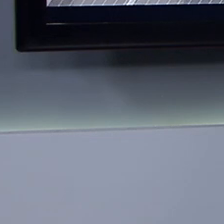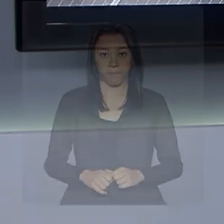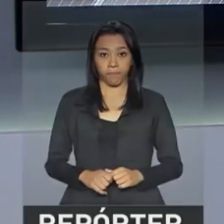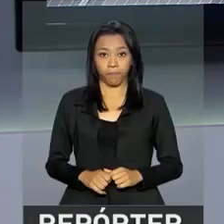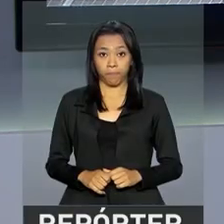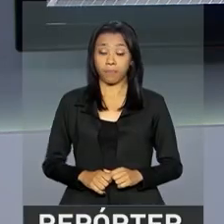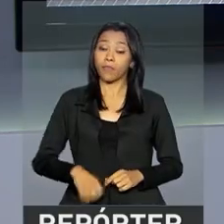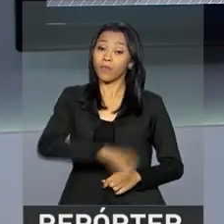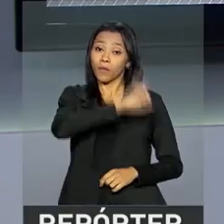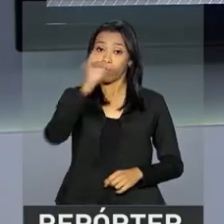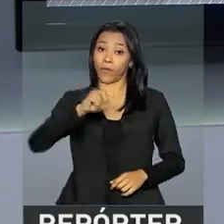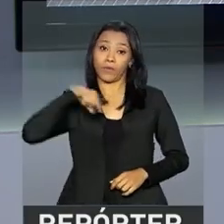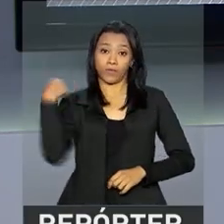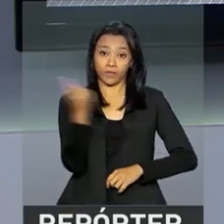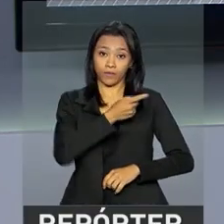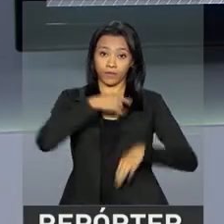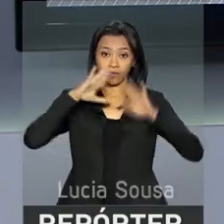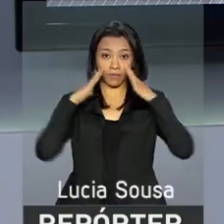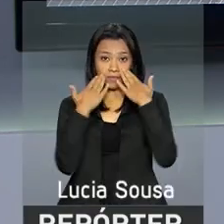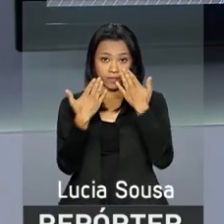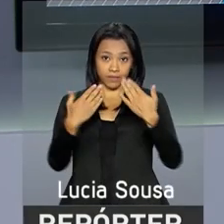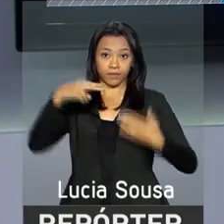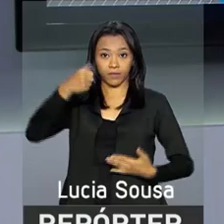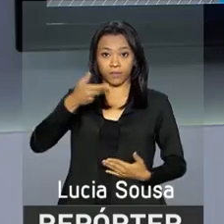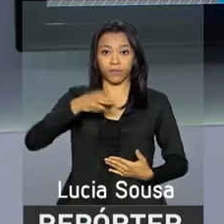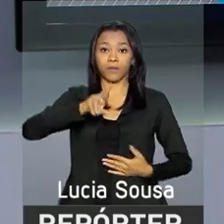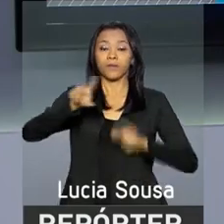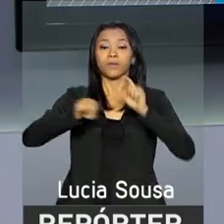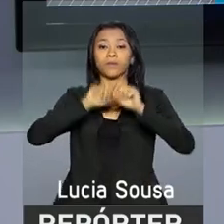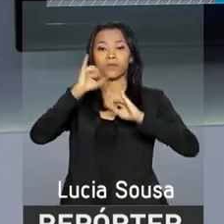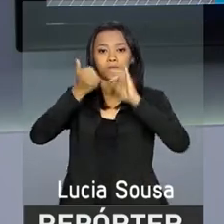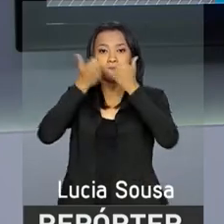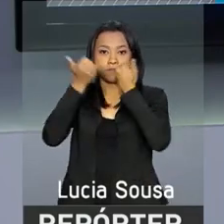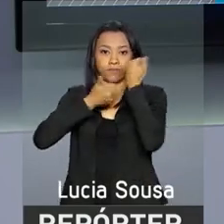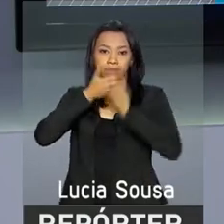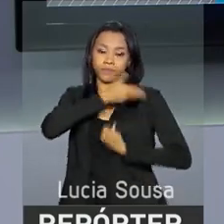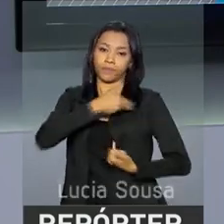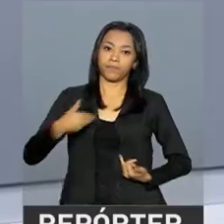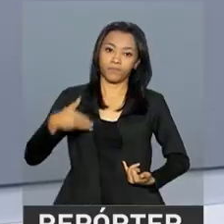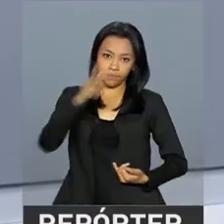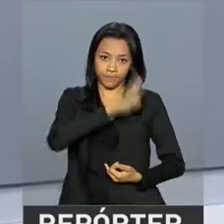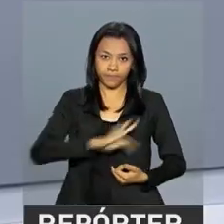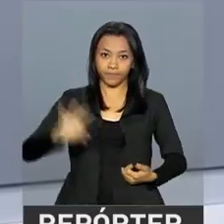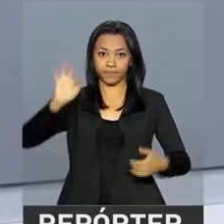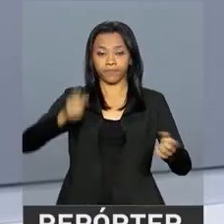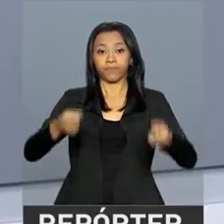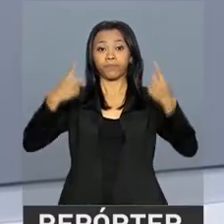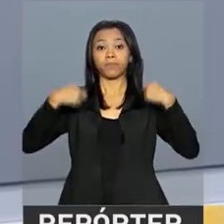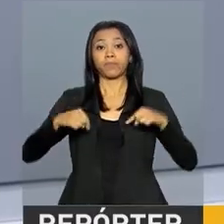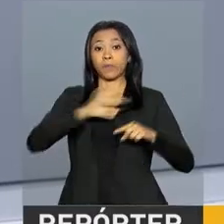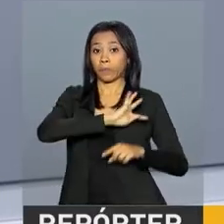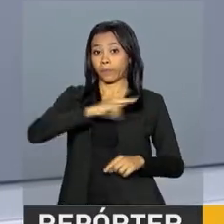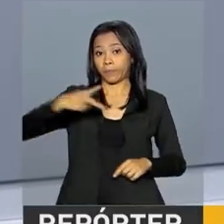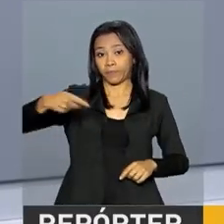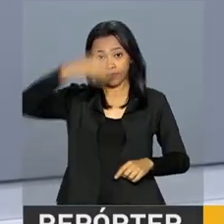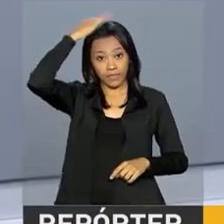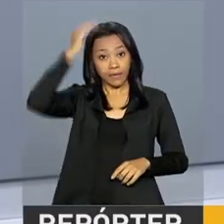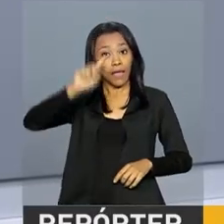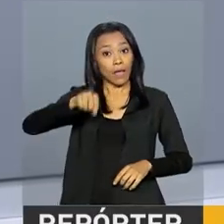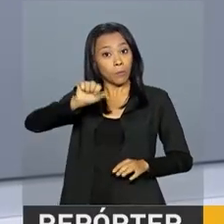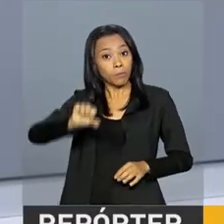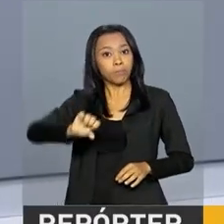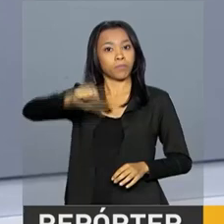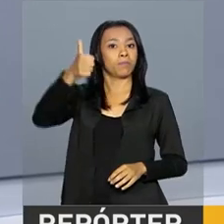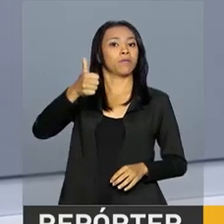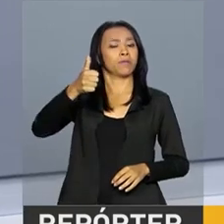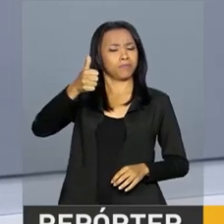olá estamos de volta com o repórter nbr notícias do governo federal o presidente michel temer é o primeiro presidente